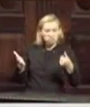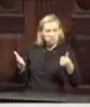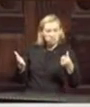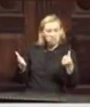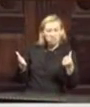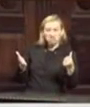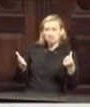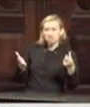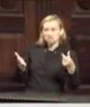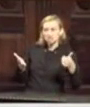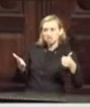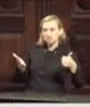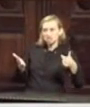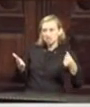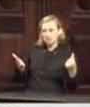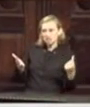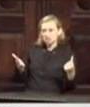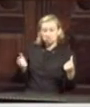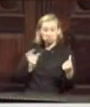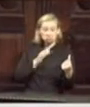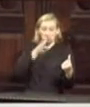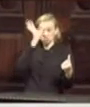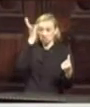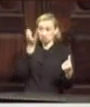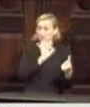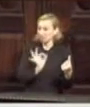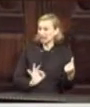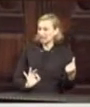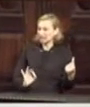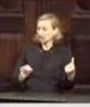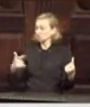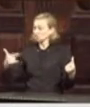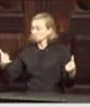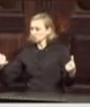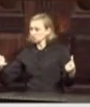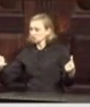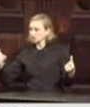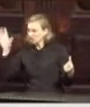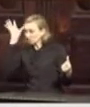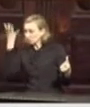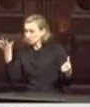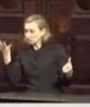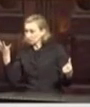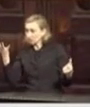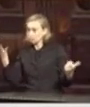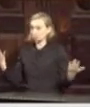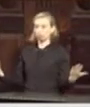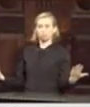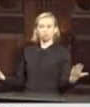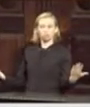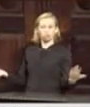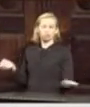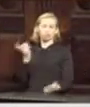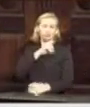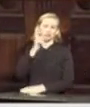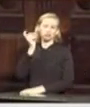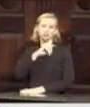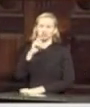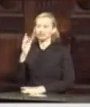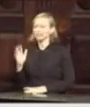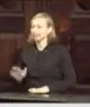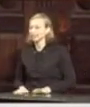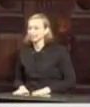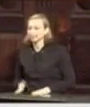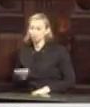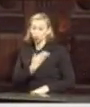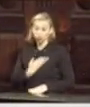segurança pública. Isso é mentira. Isso é mentira. Isso é um factoide do